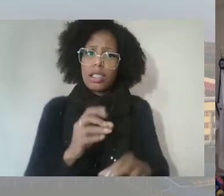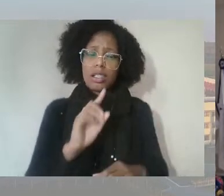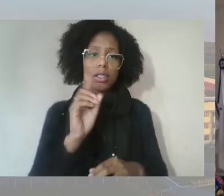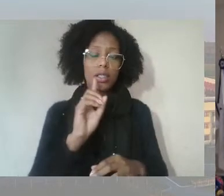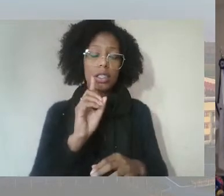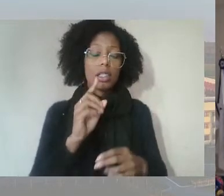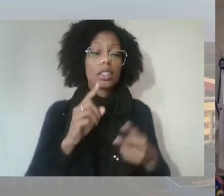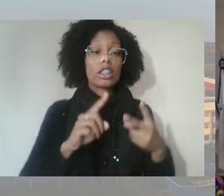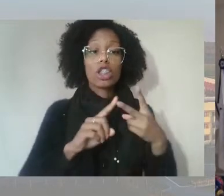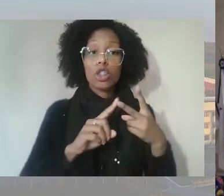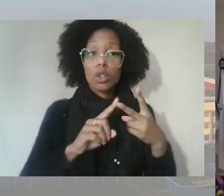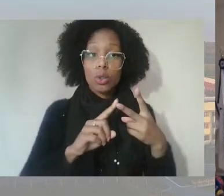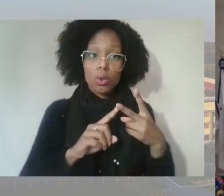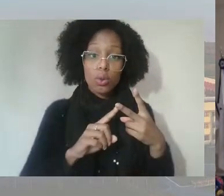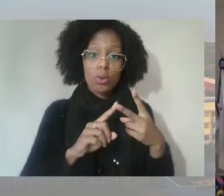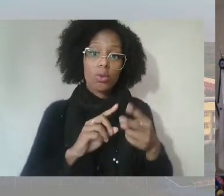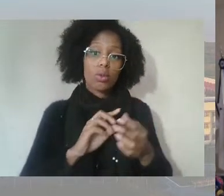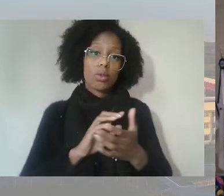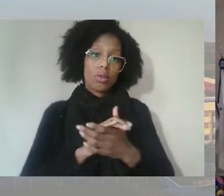questão,